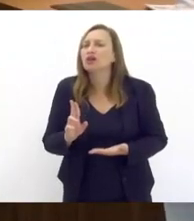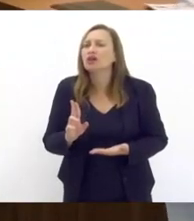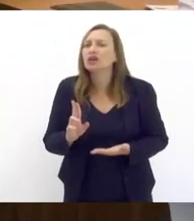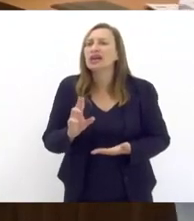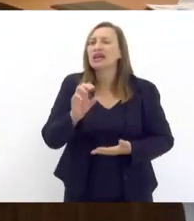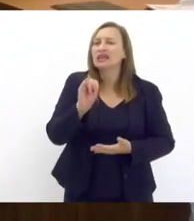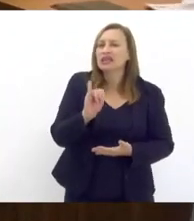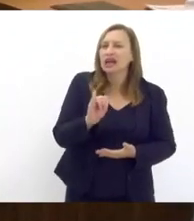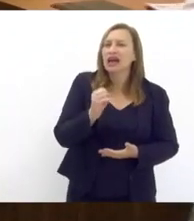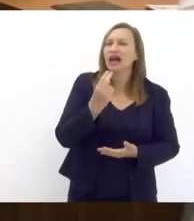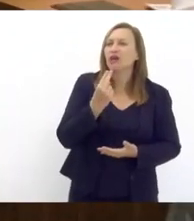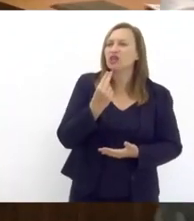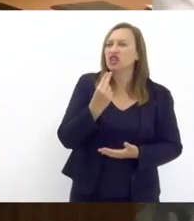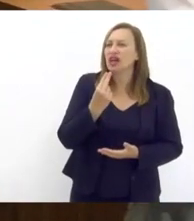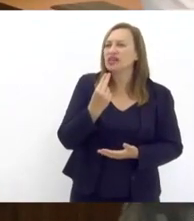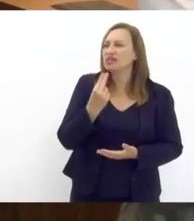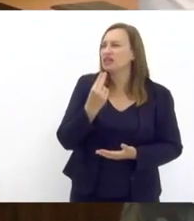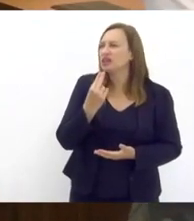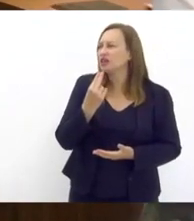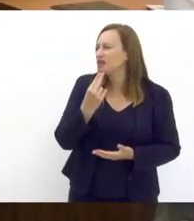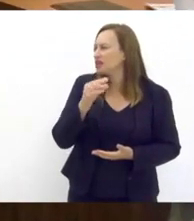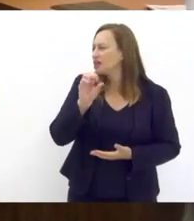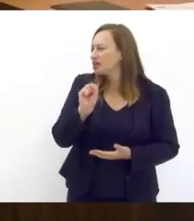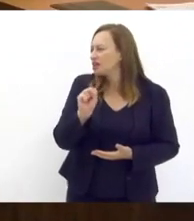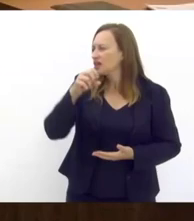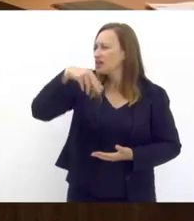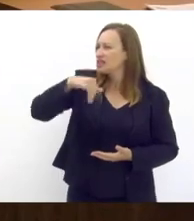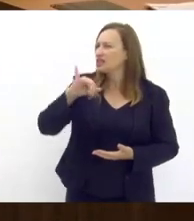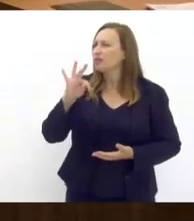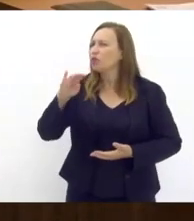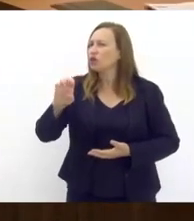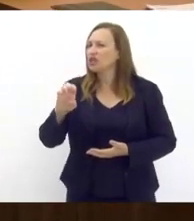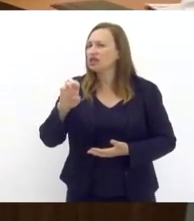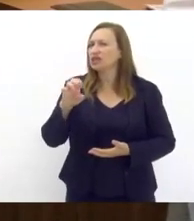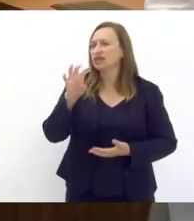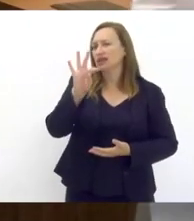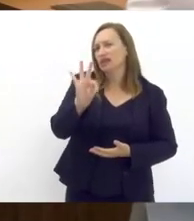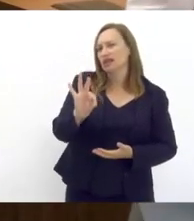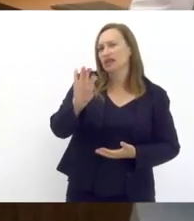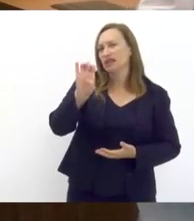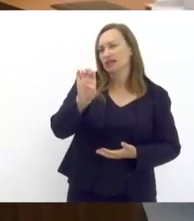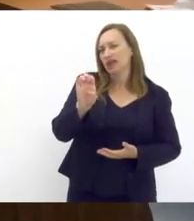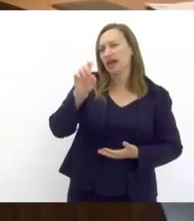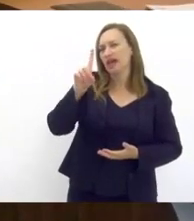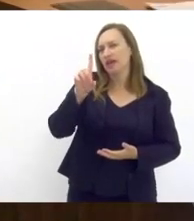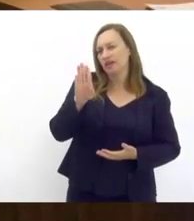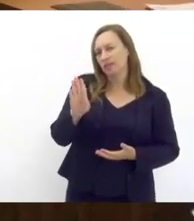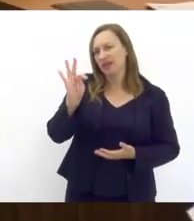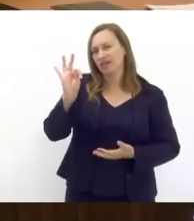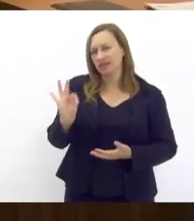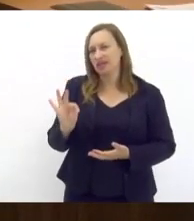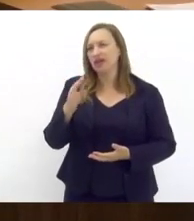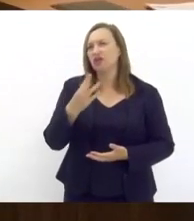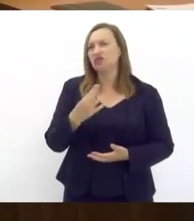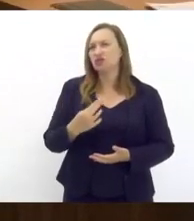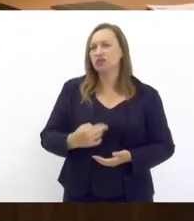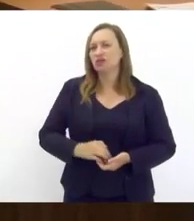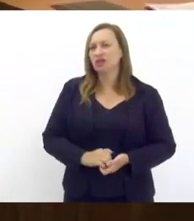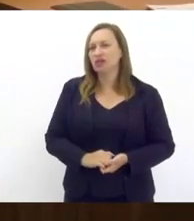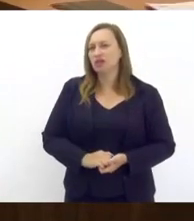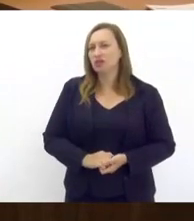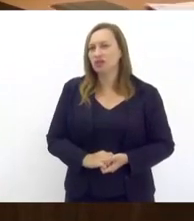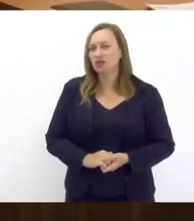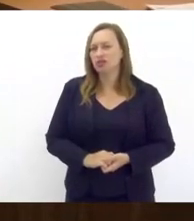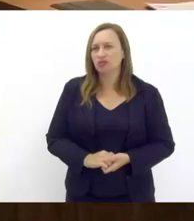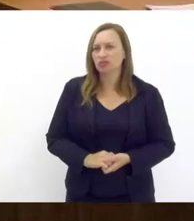Simone Tebet levantou esse tema na campanha e foi realmente incorporado pelo presidente Lula. Mas,